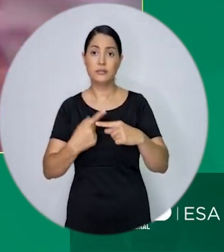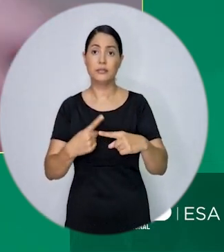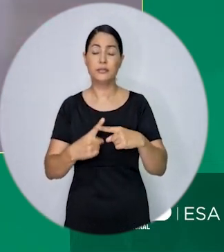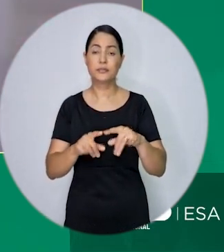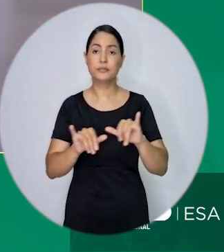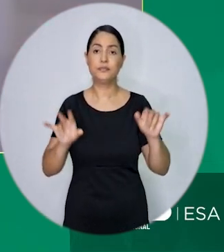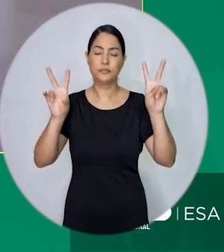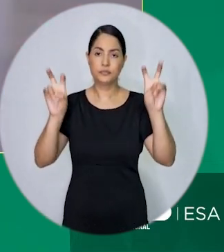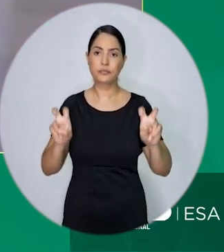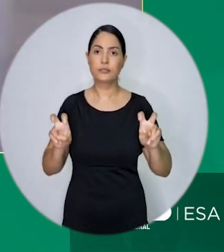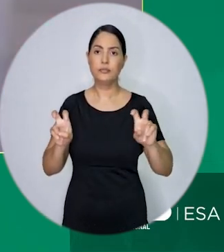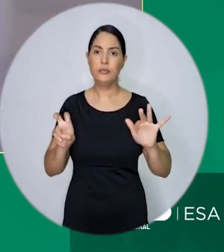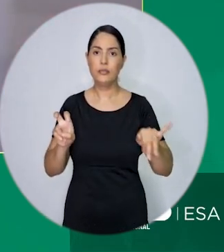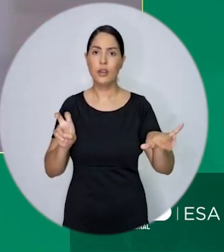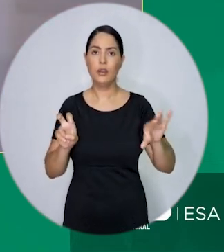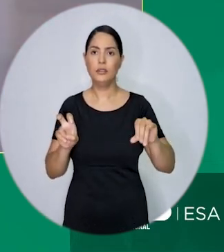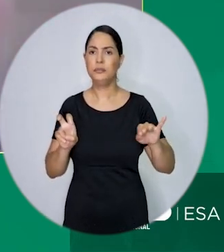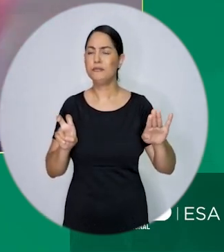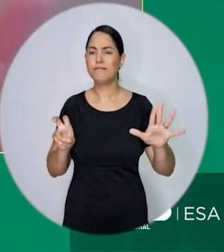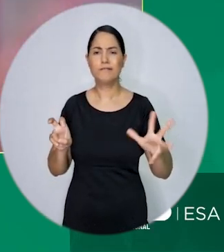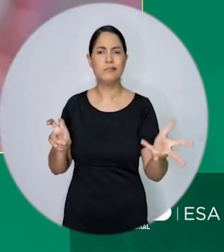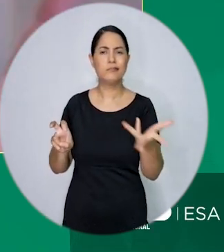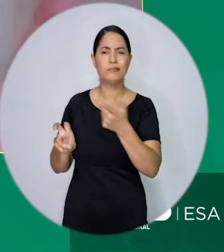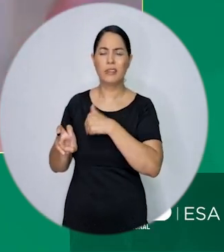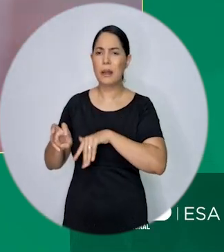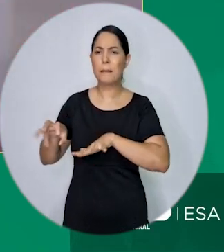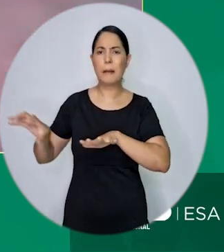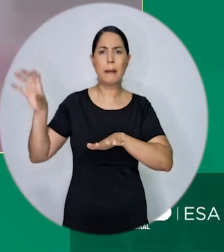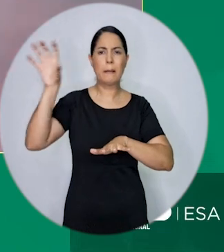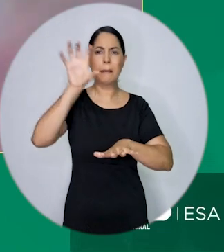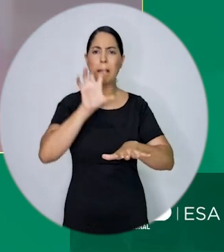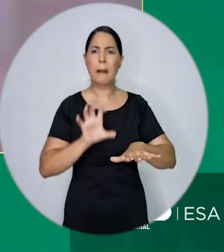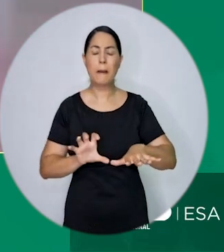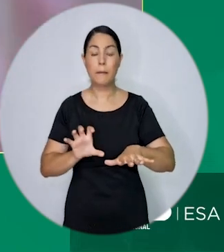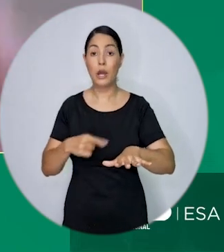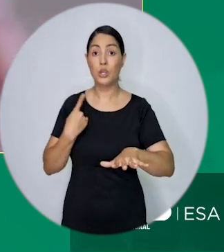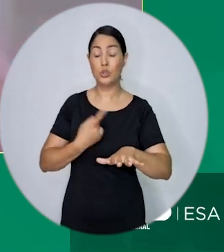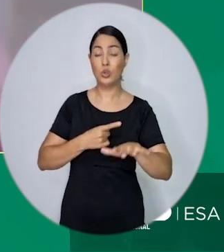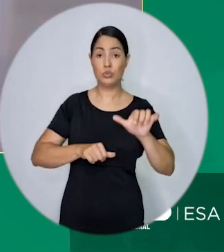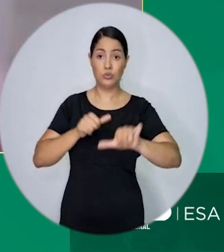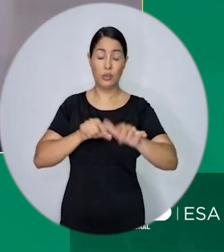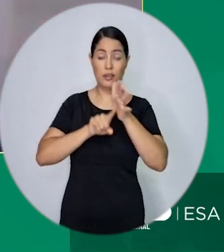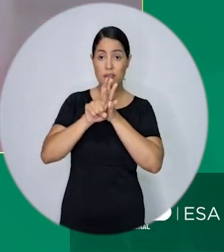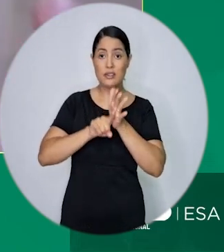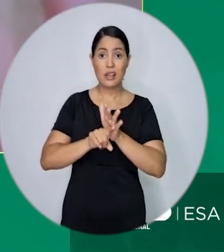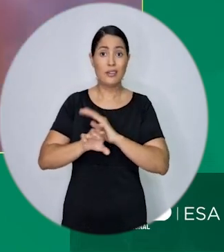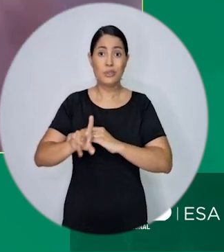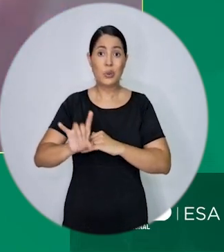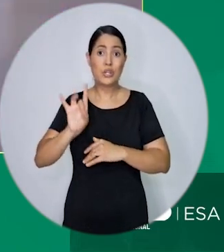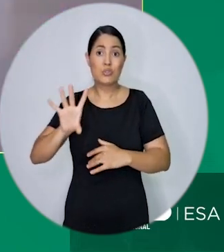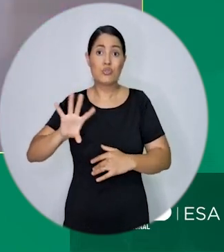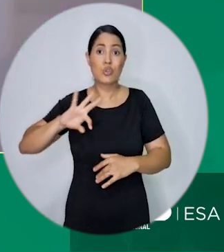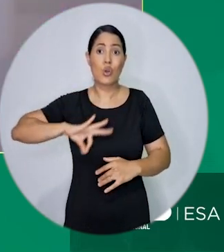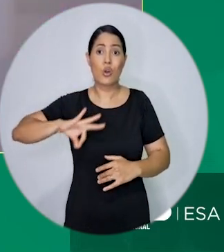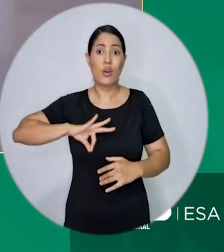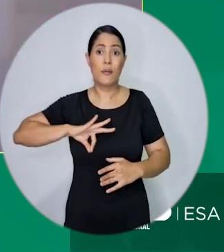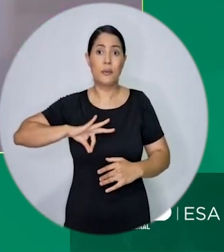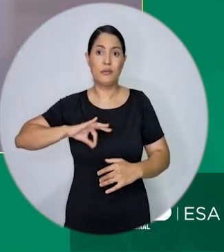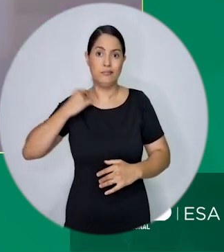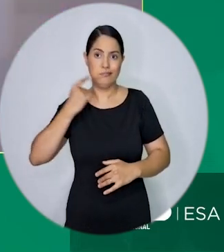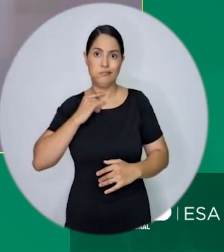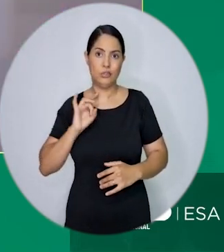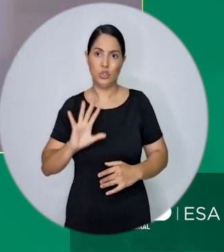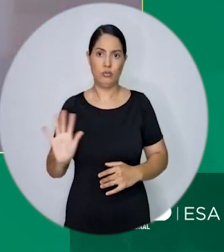fazenda pública está em juízo. É um tema fascinante porque, para além de um aspecto meramente remuneratório do